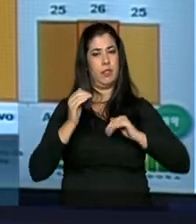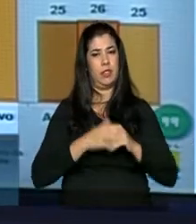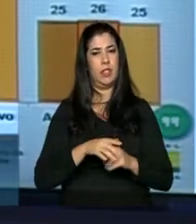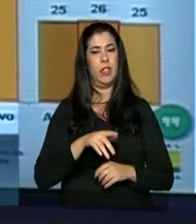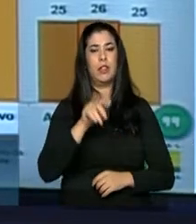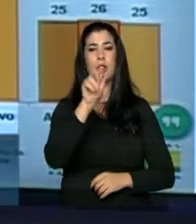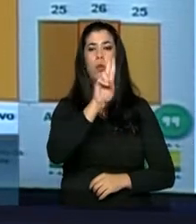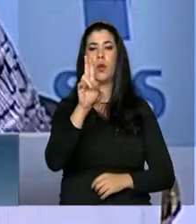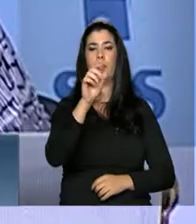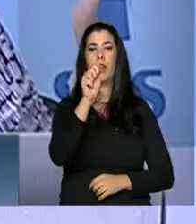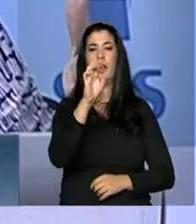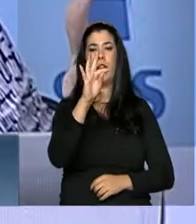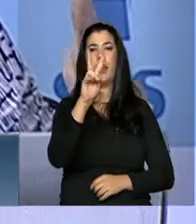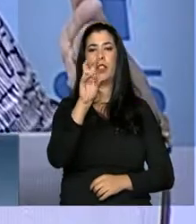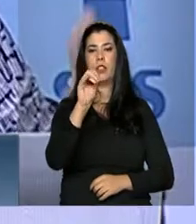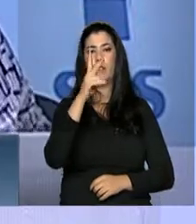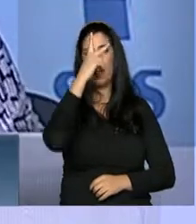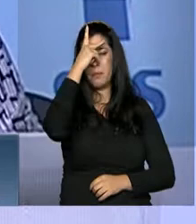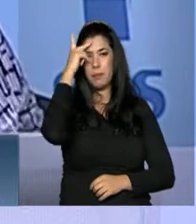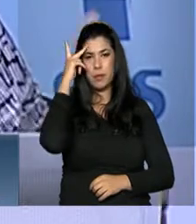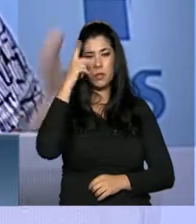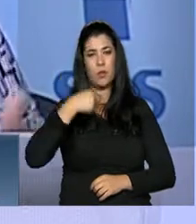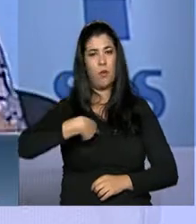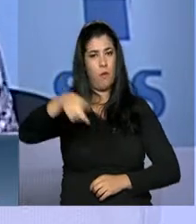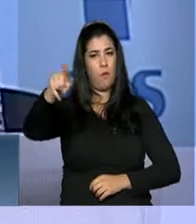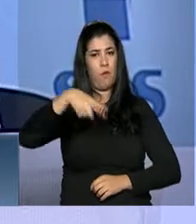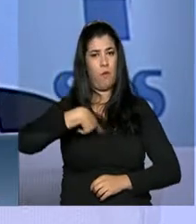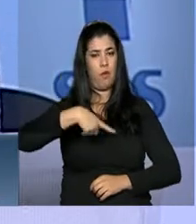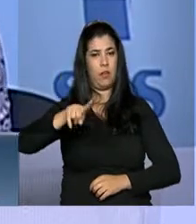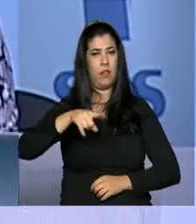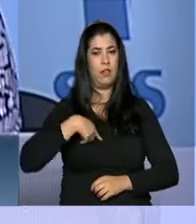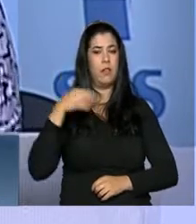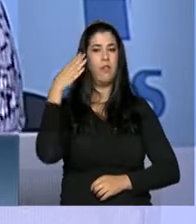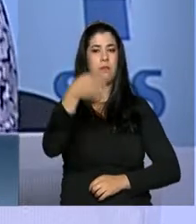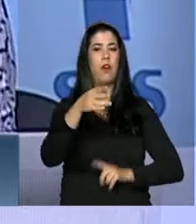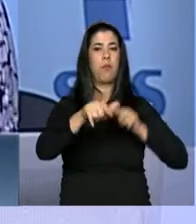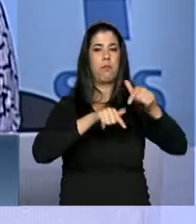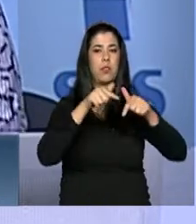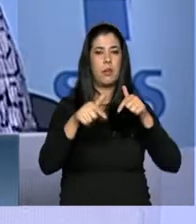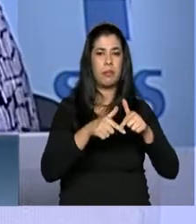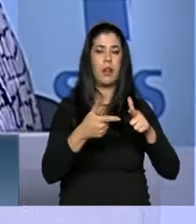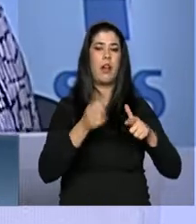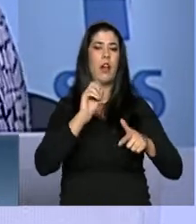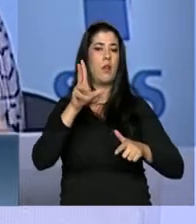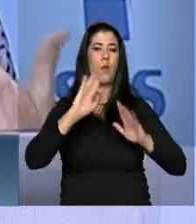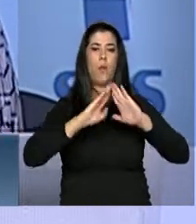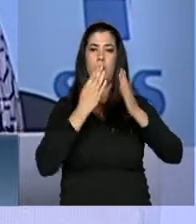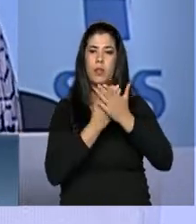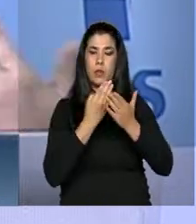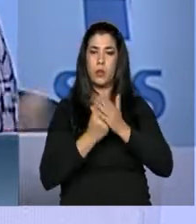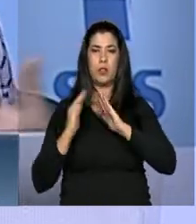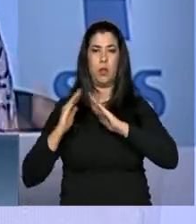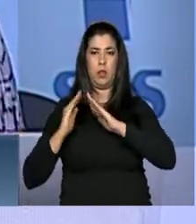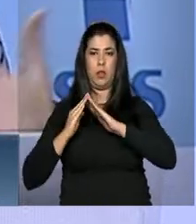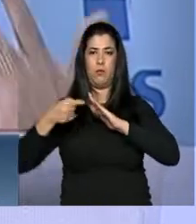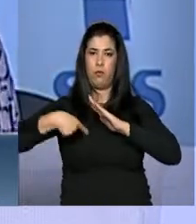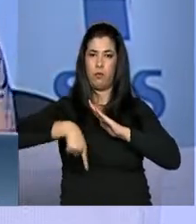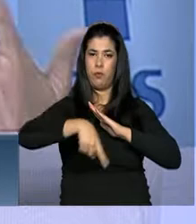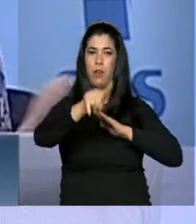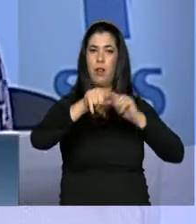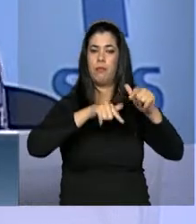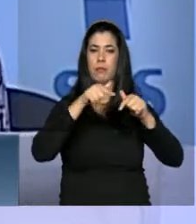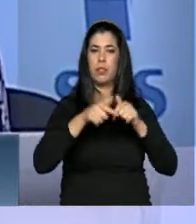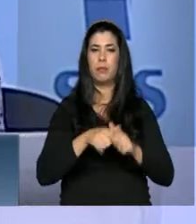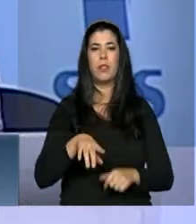no deslocamento, são as pessoas que se deslocam de forma ativa para o seu trabalho ou escola. Então, habitualmente,